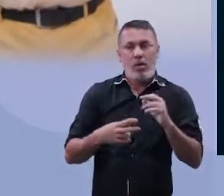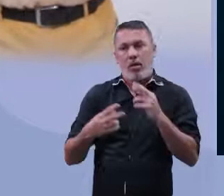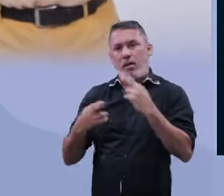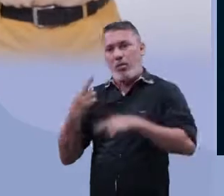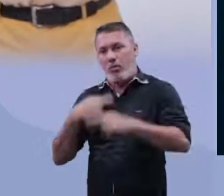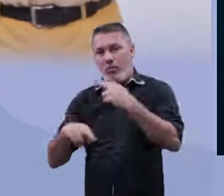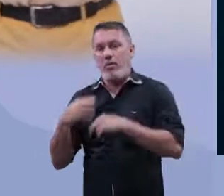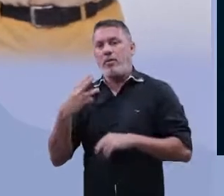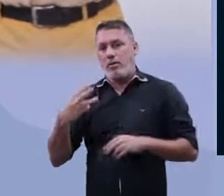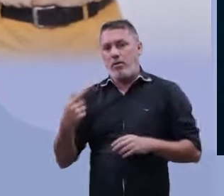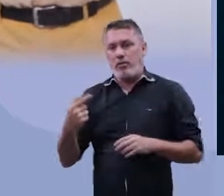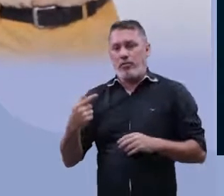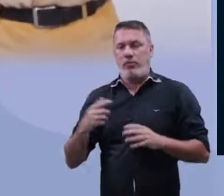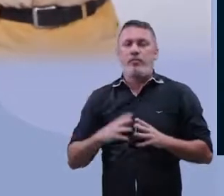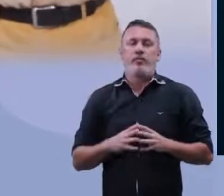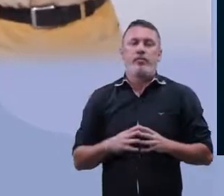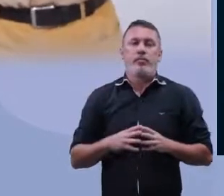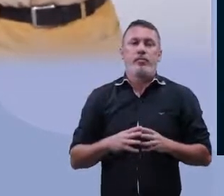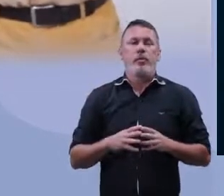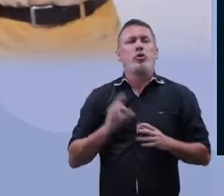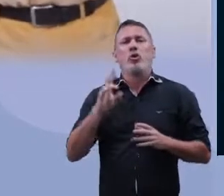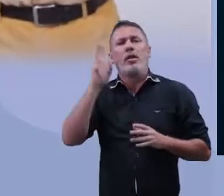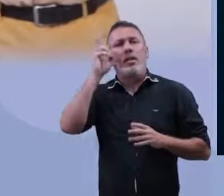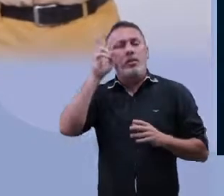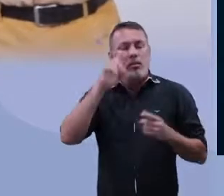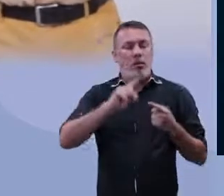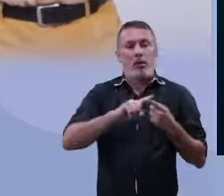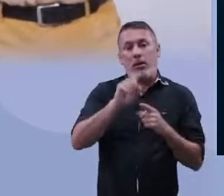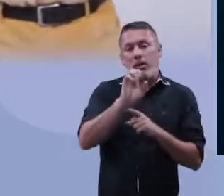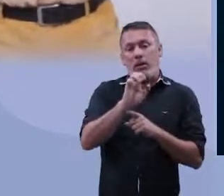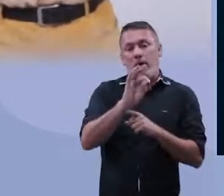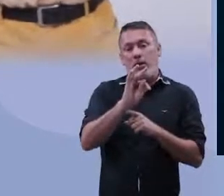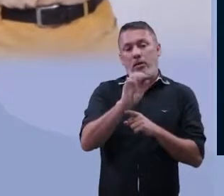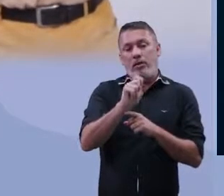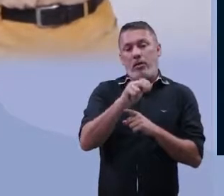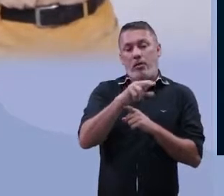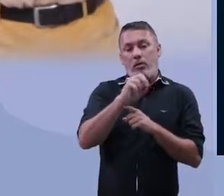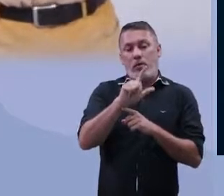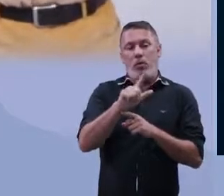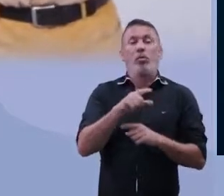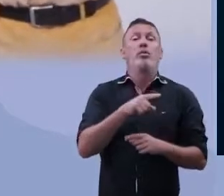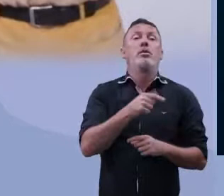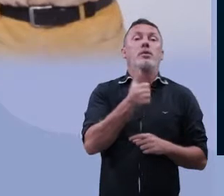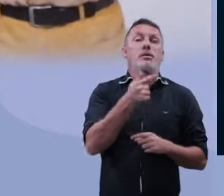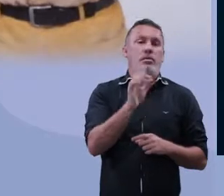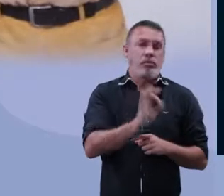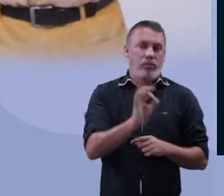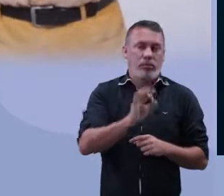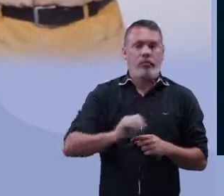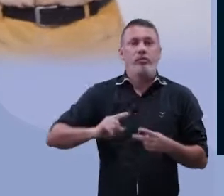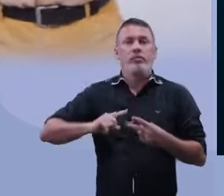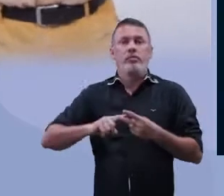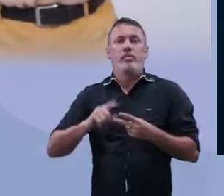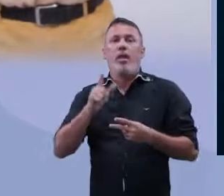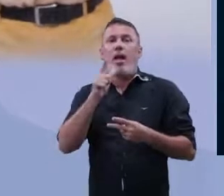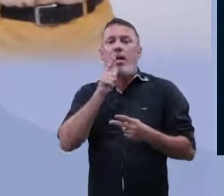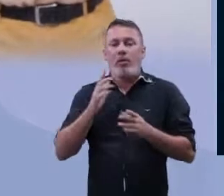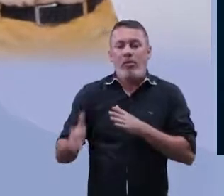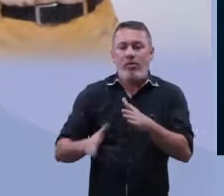43%. Só relembrando, nós vamos ter a questão do etanol, com 17%, a questão da energia hidráulica